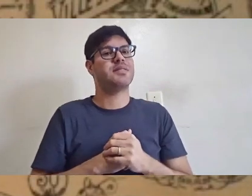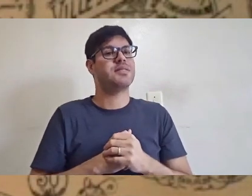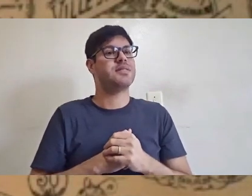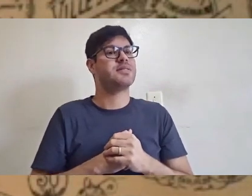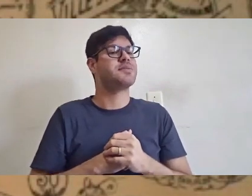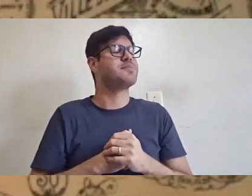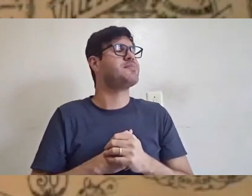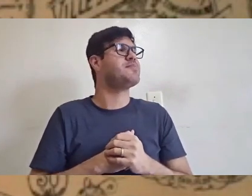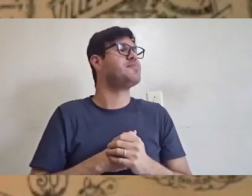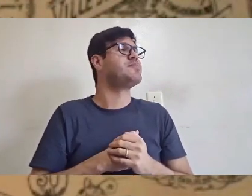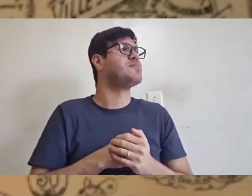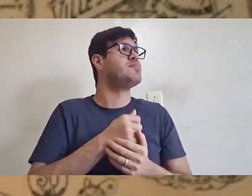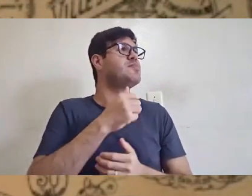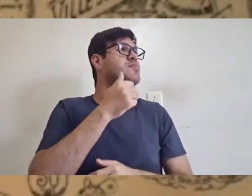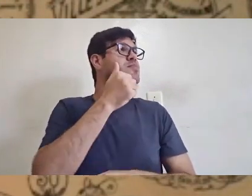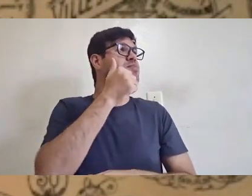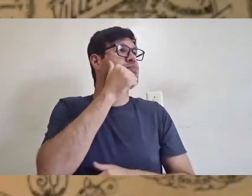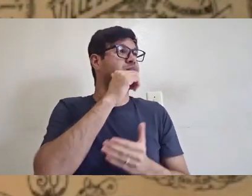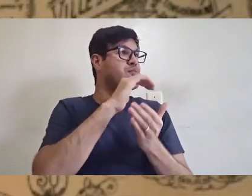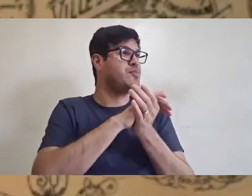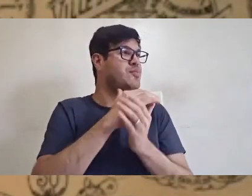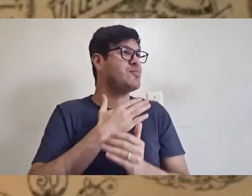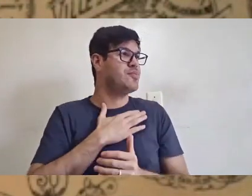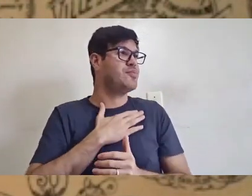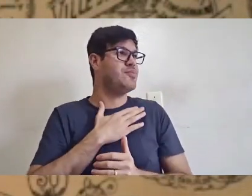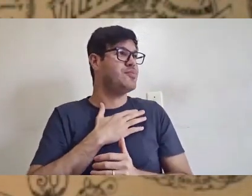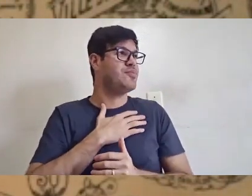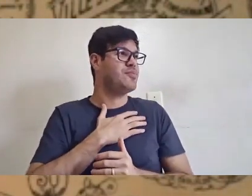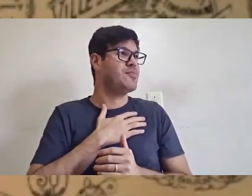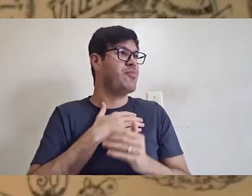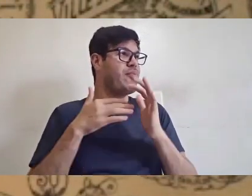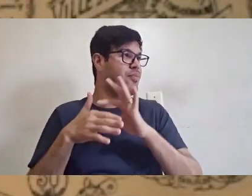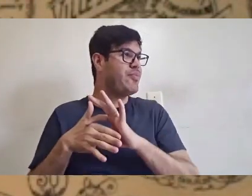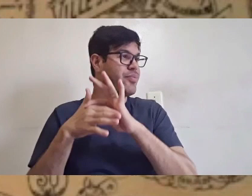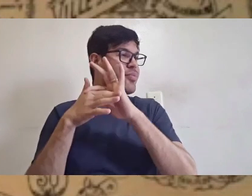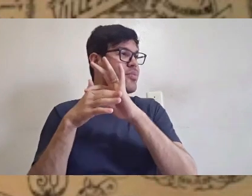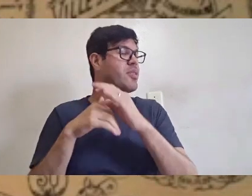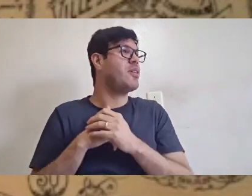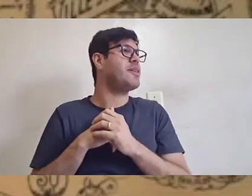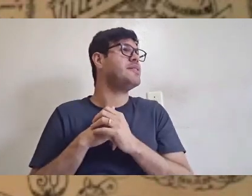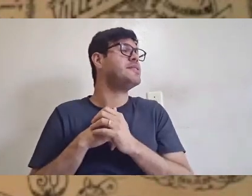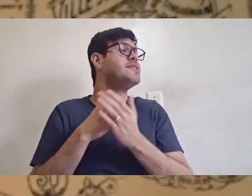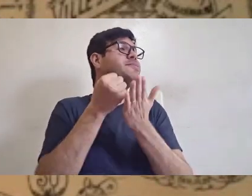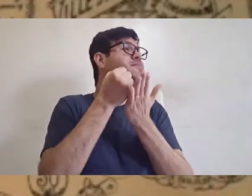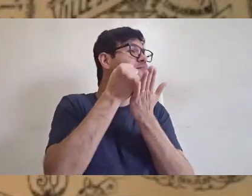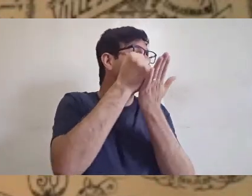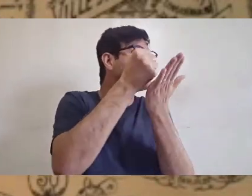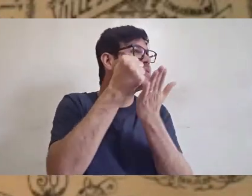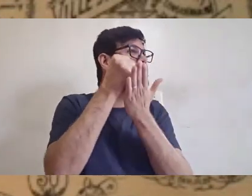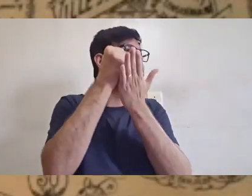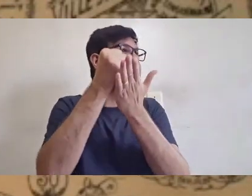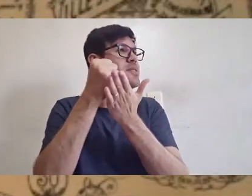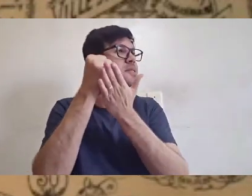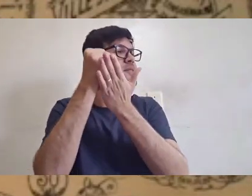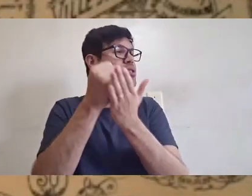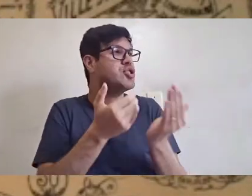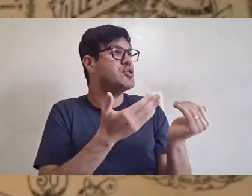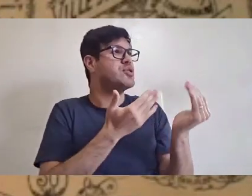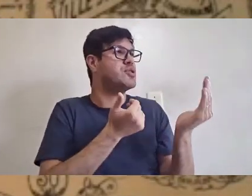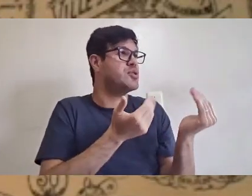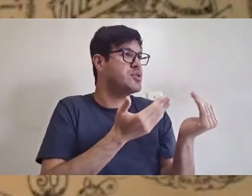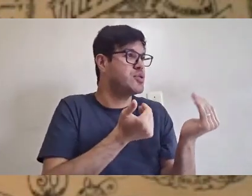minha mulher, a Olga. Sim. Né? E para, vamos dizer assim, encaminhar os nossos